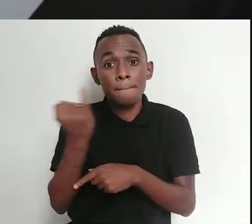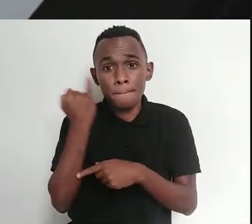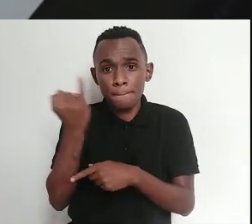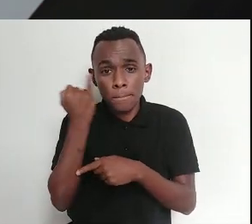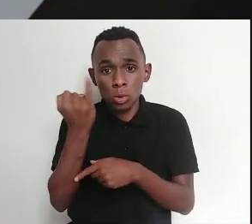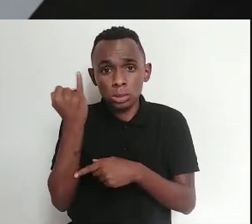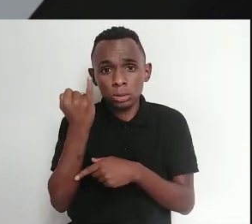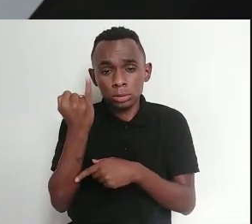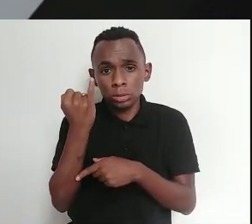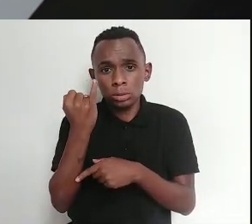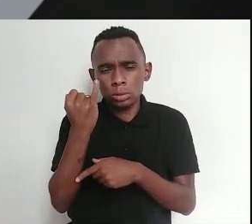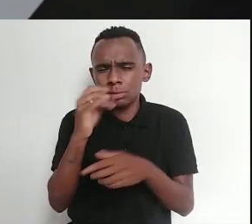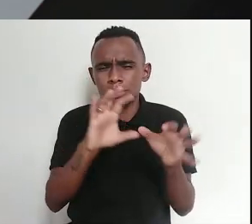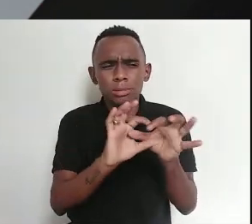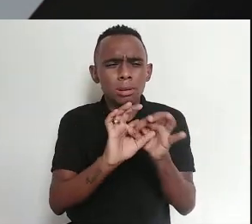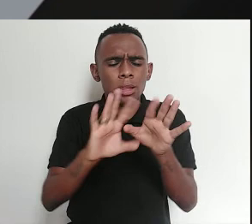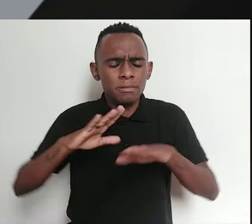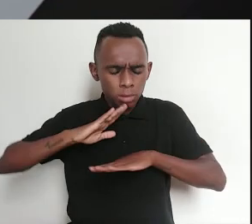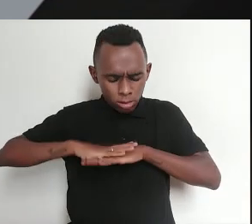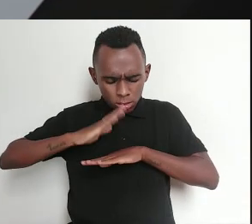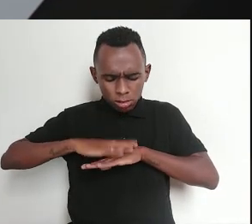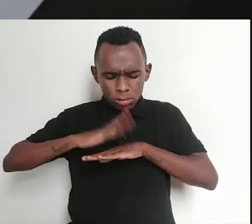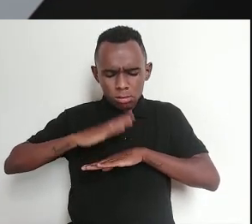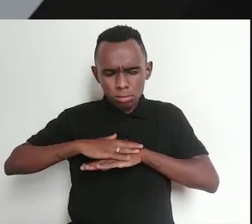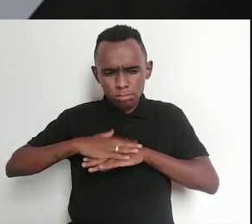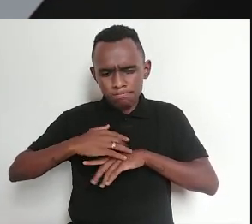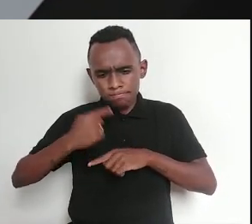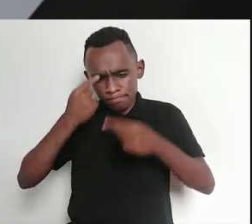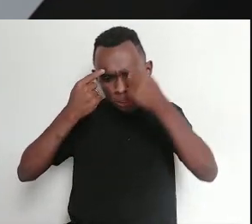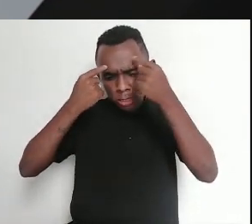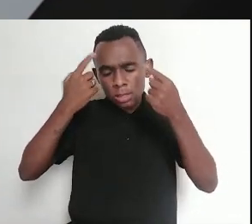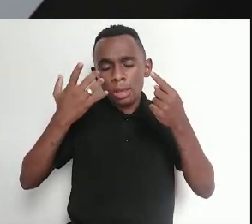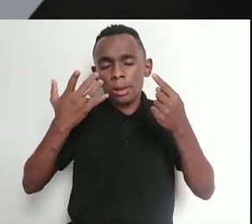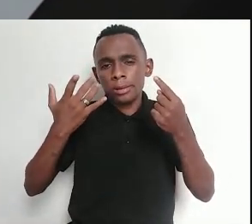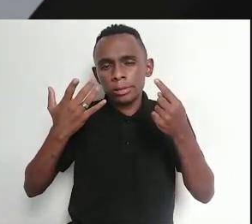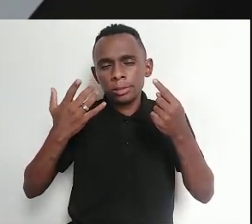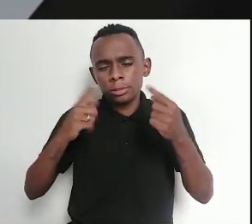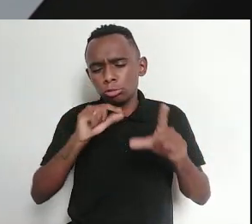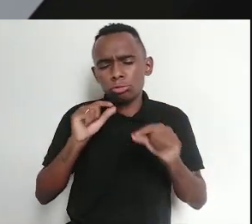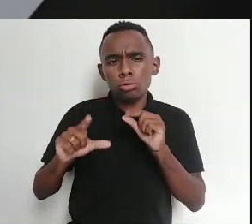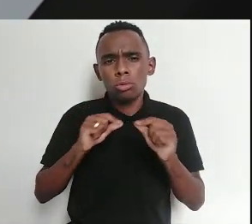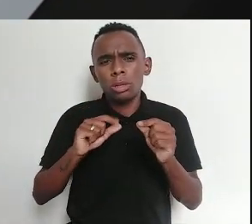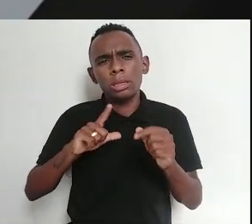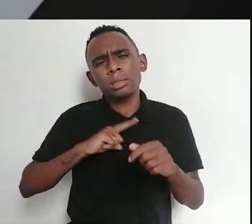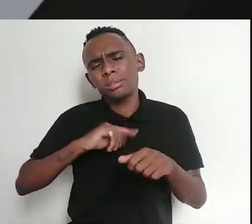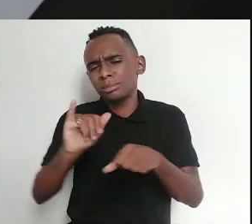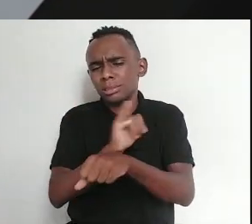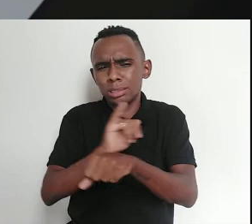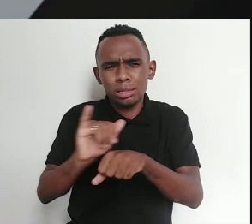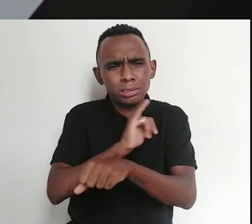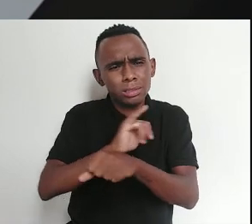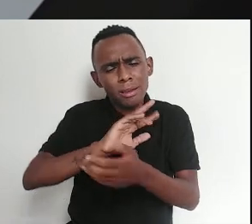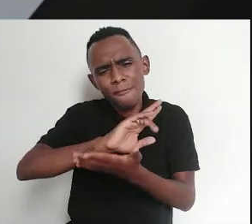muita liberdade interna também para a gente. E aqui tem várias formas de começar, porque